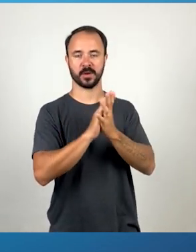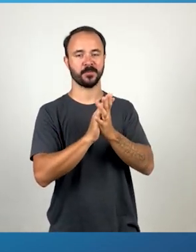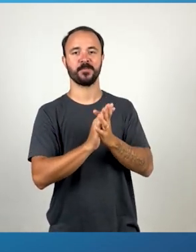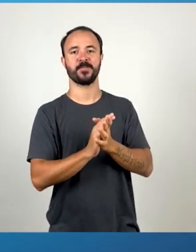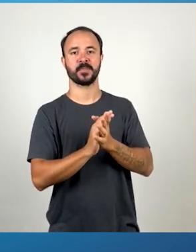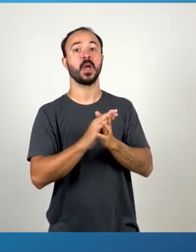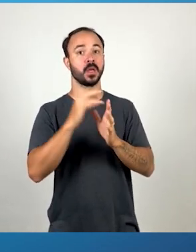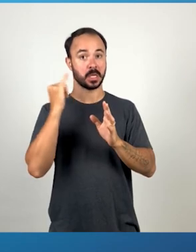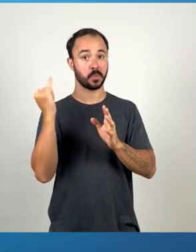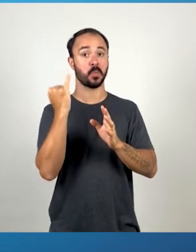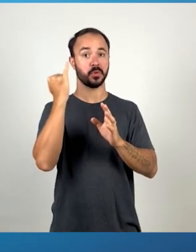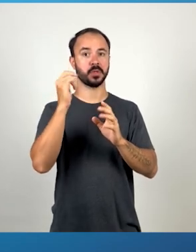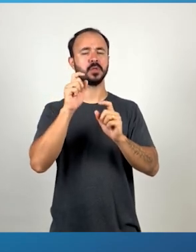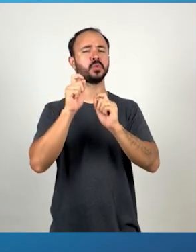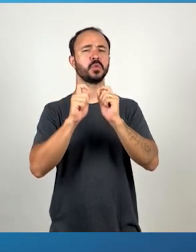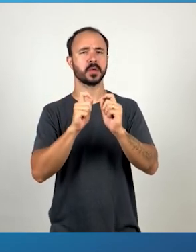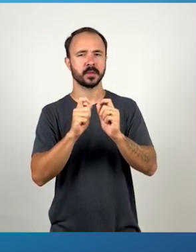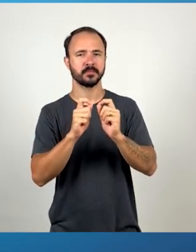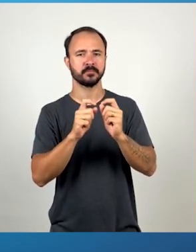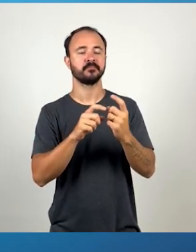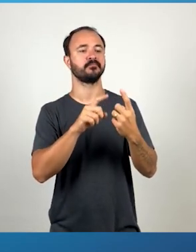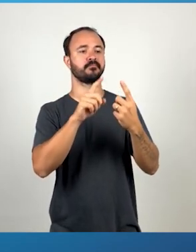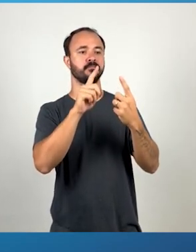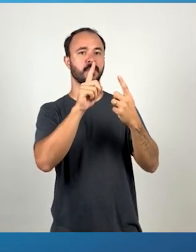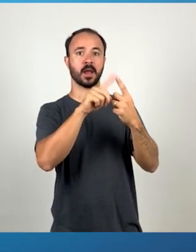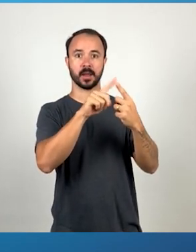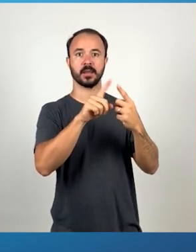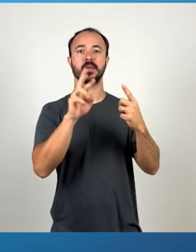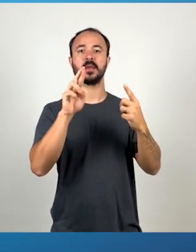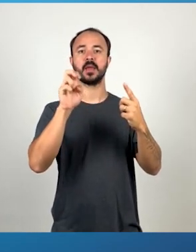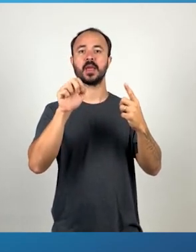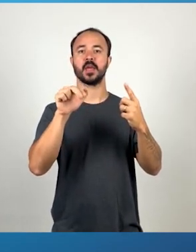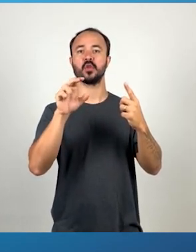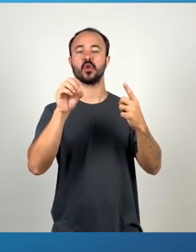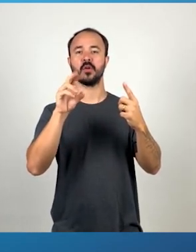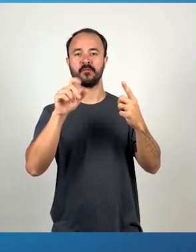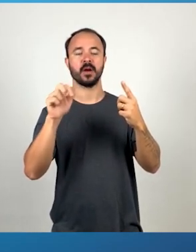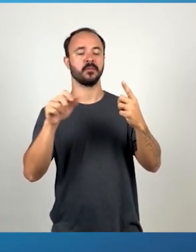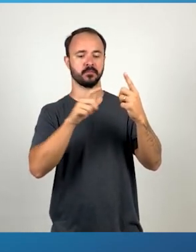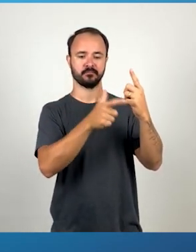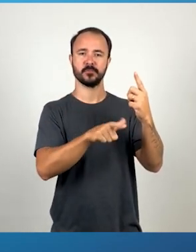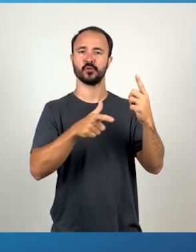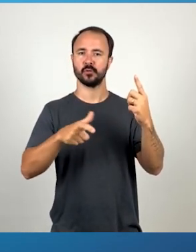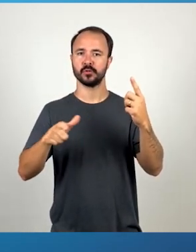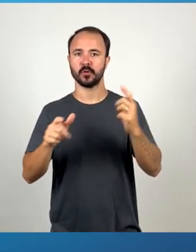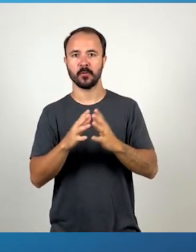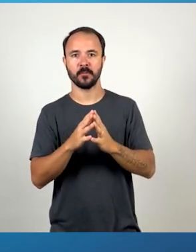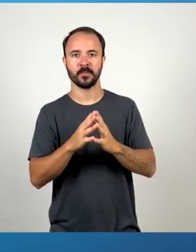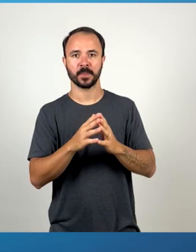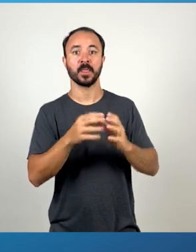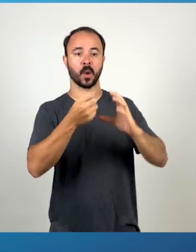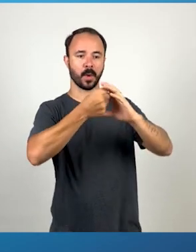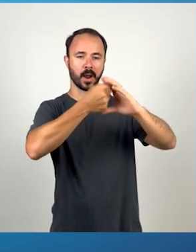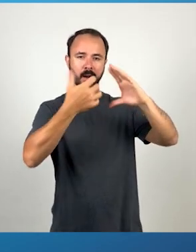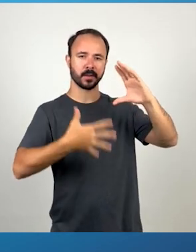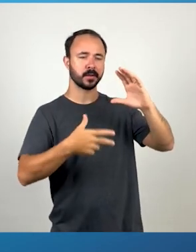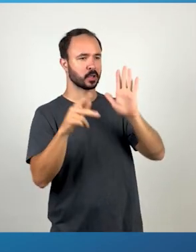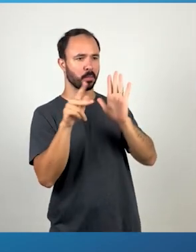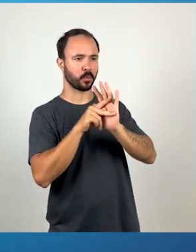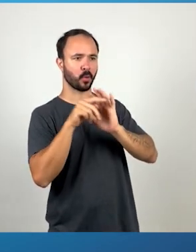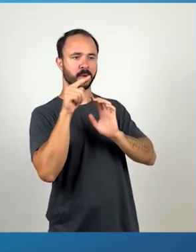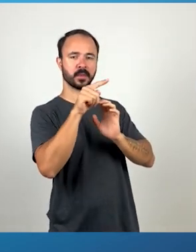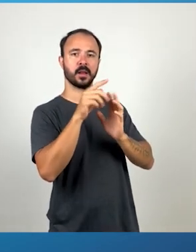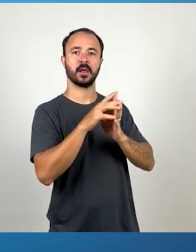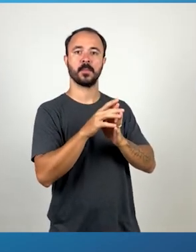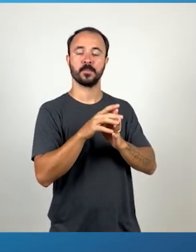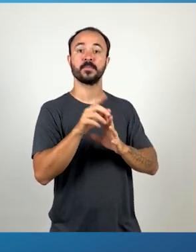a ser destacado, quando se trata de fontes de energia renovável, é que realmente essa característica da energia renovável é